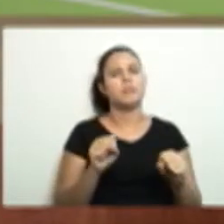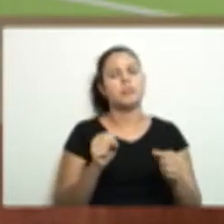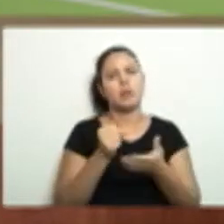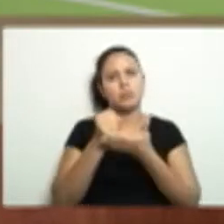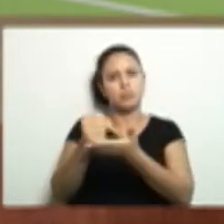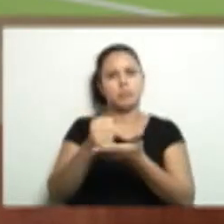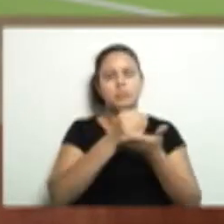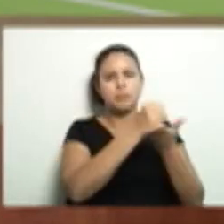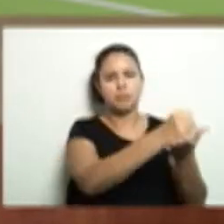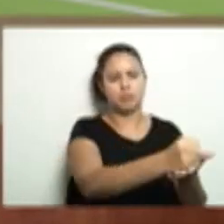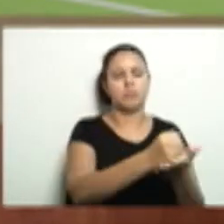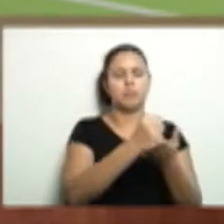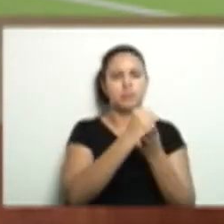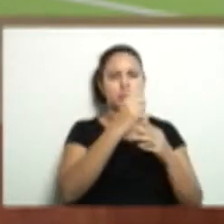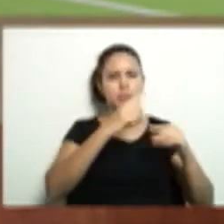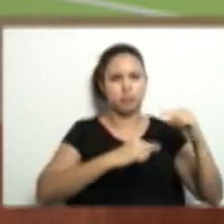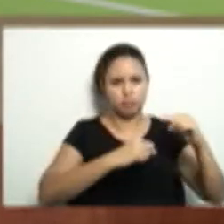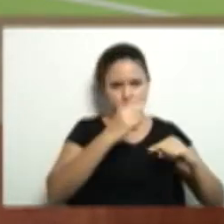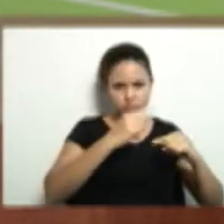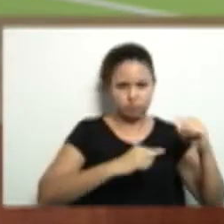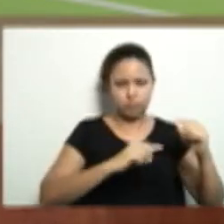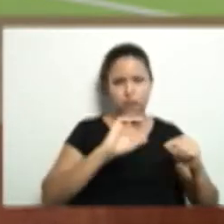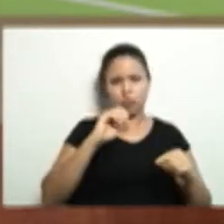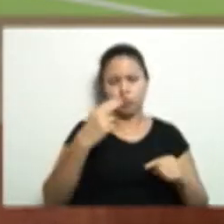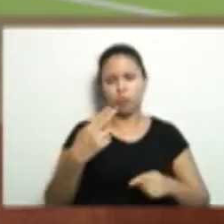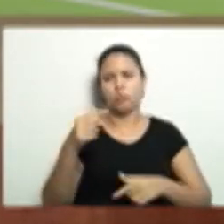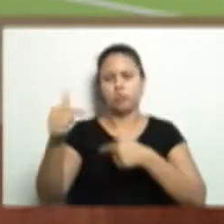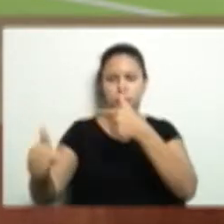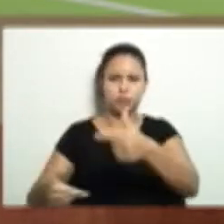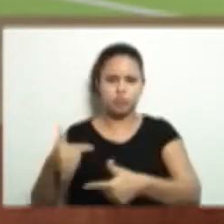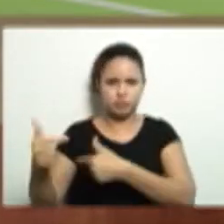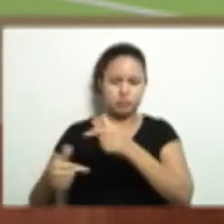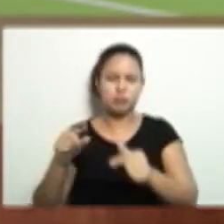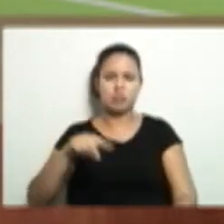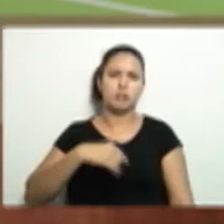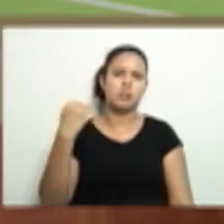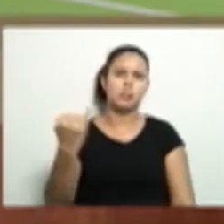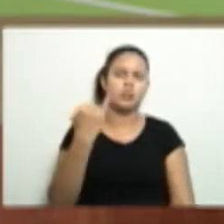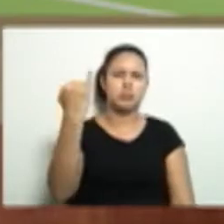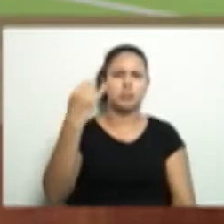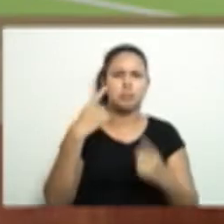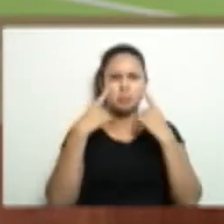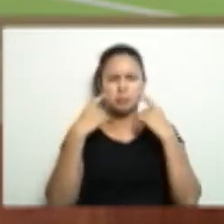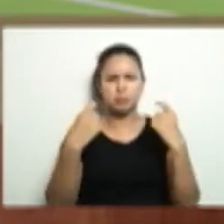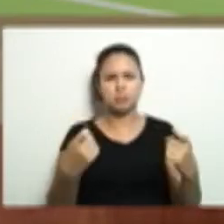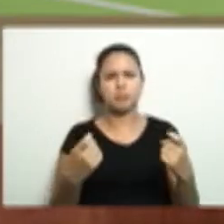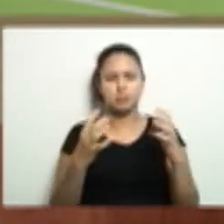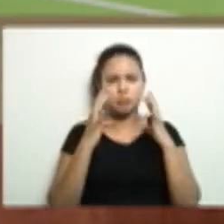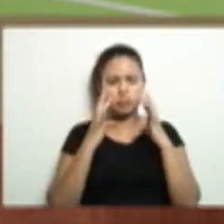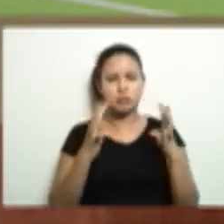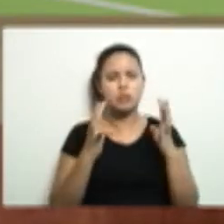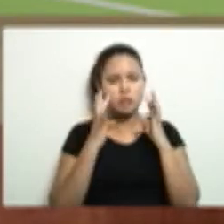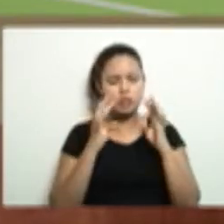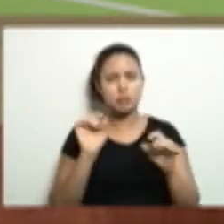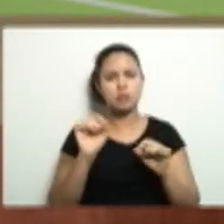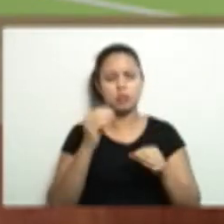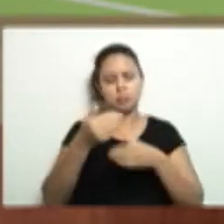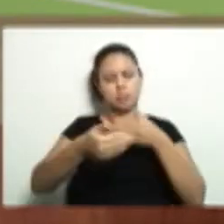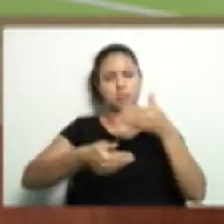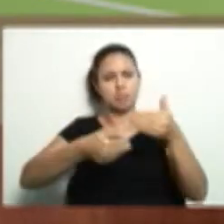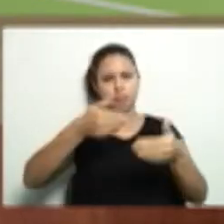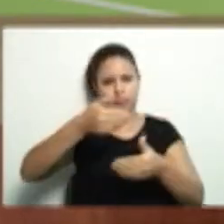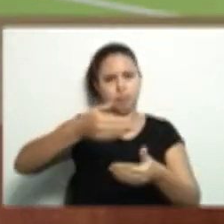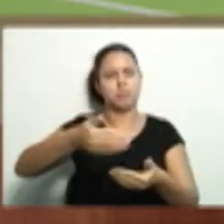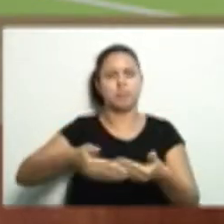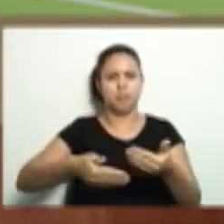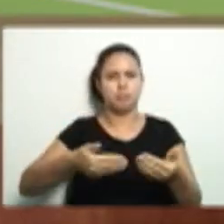ser fornecedoras de serviços. Então é muito importante prestar atenção nesses processos produtivos que eles